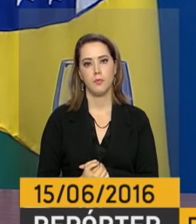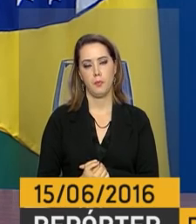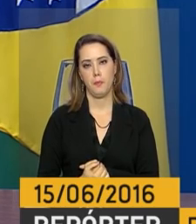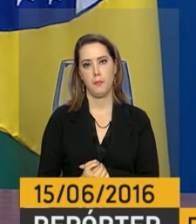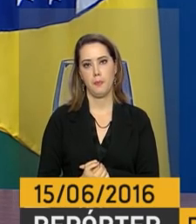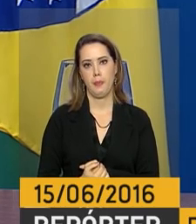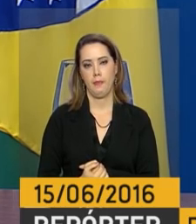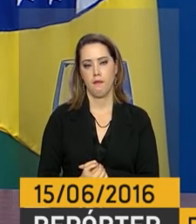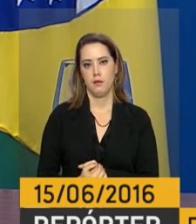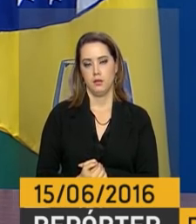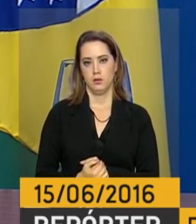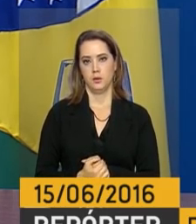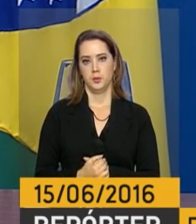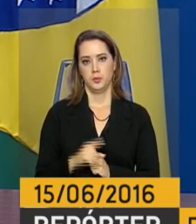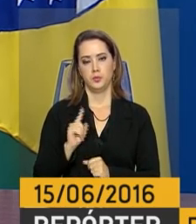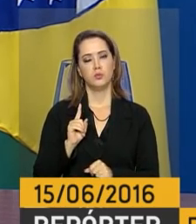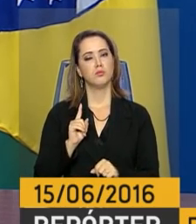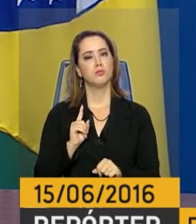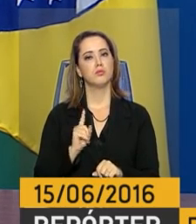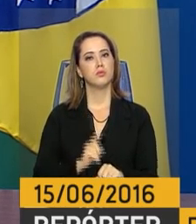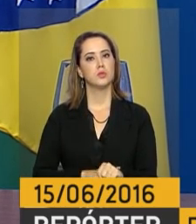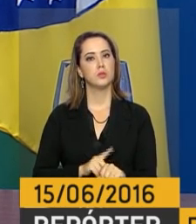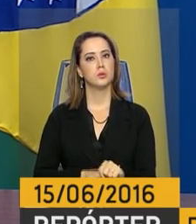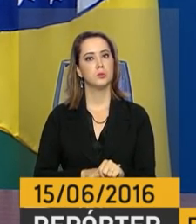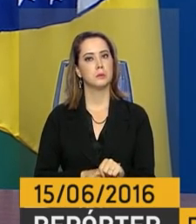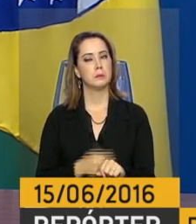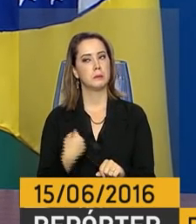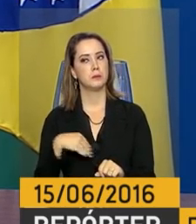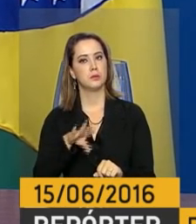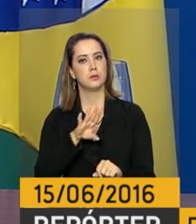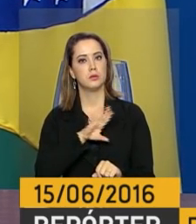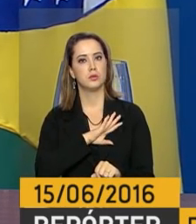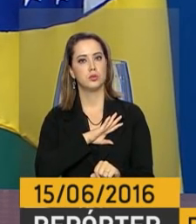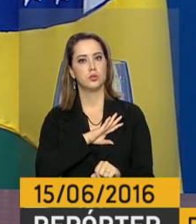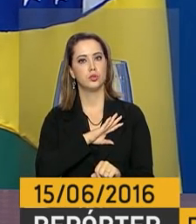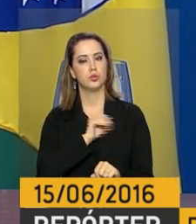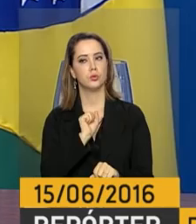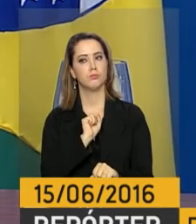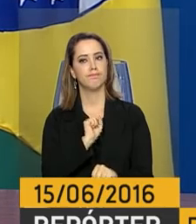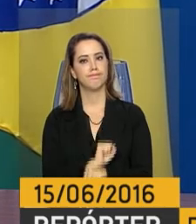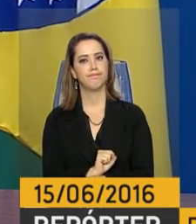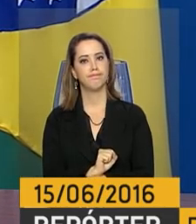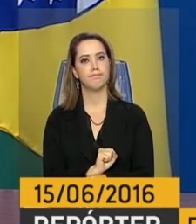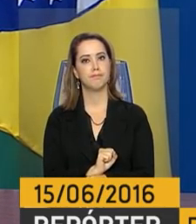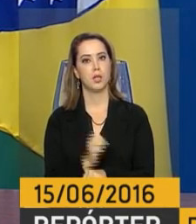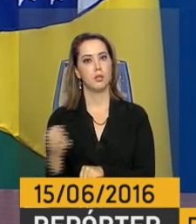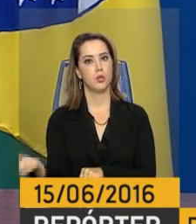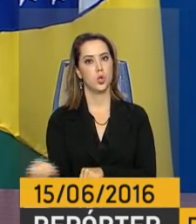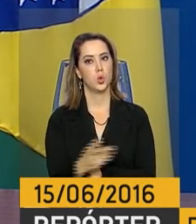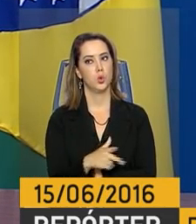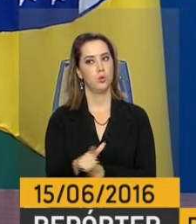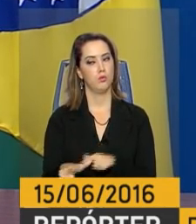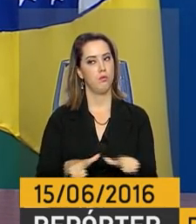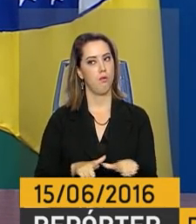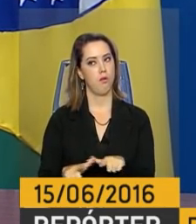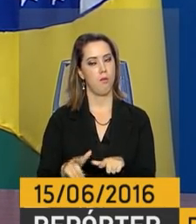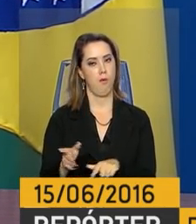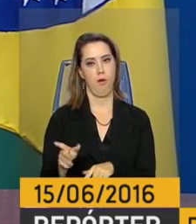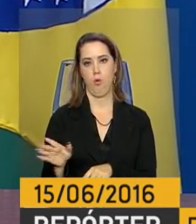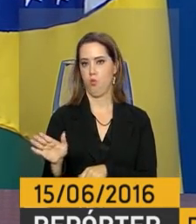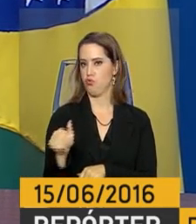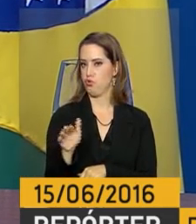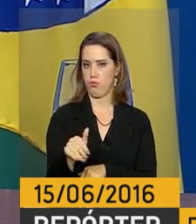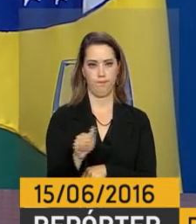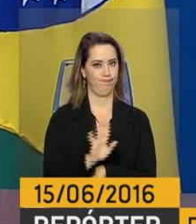o no momento em que se congela novas contratações, não é, e novos